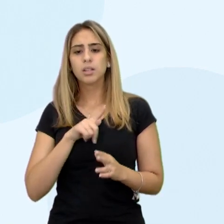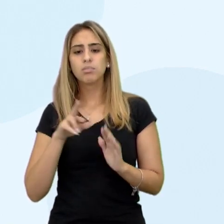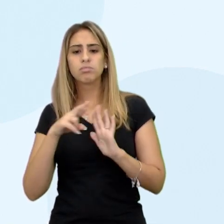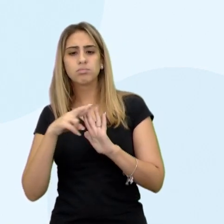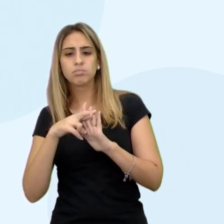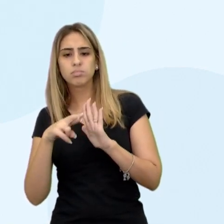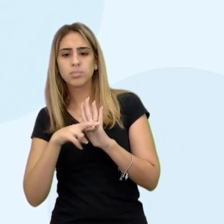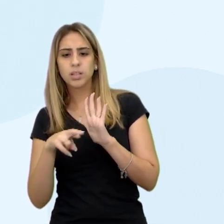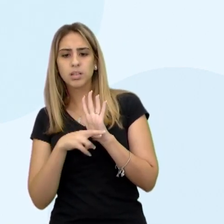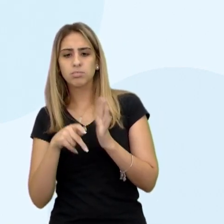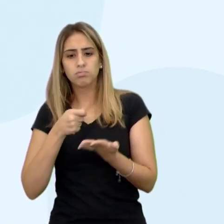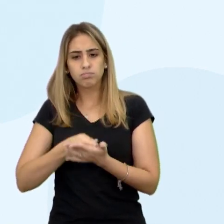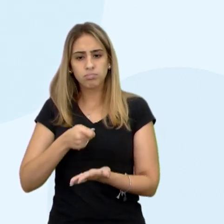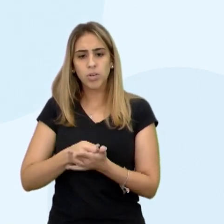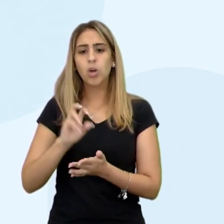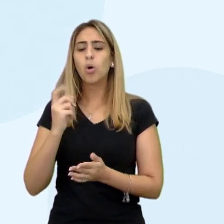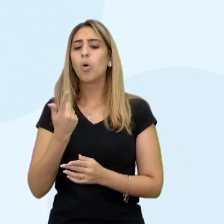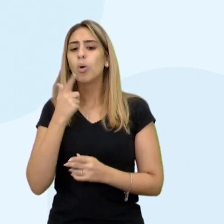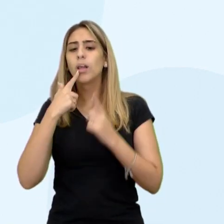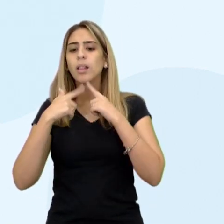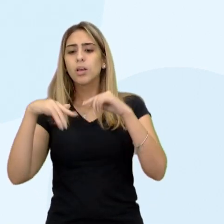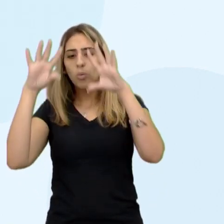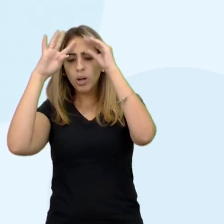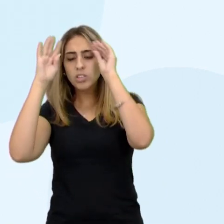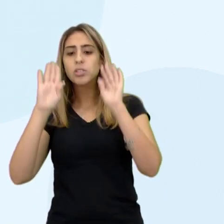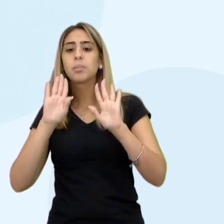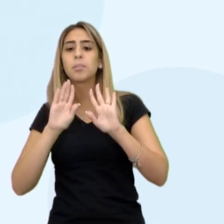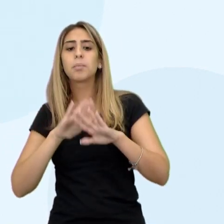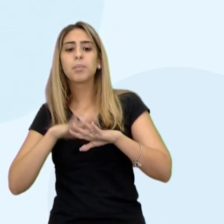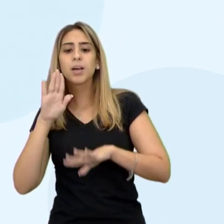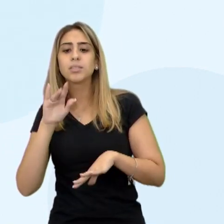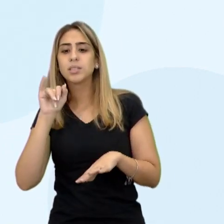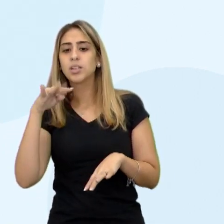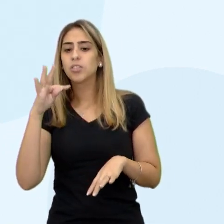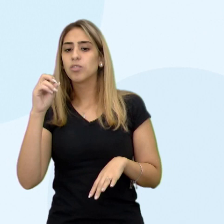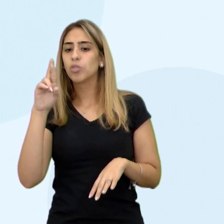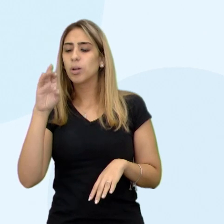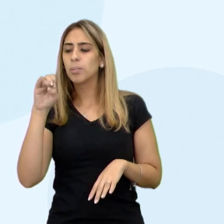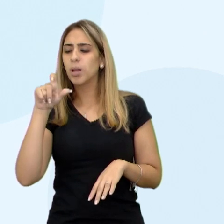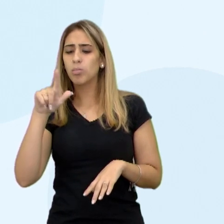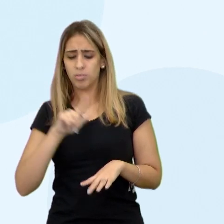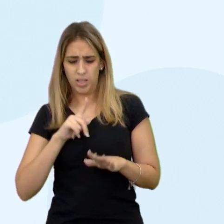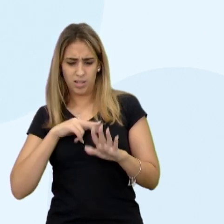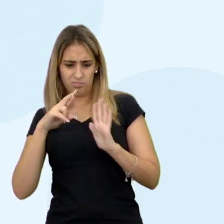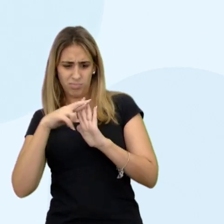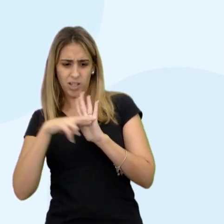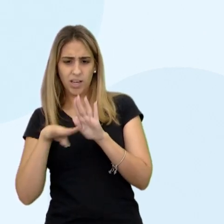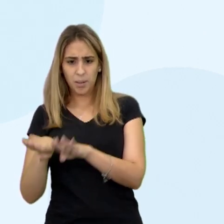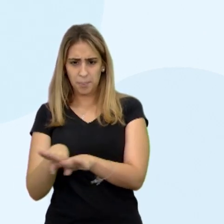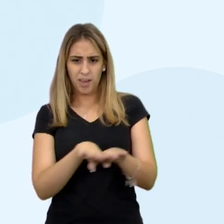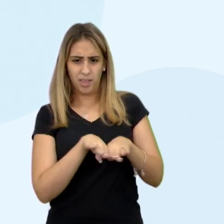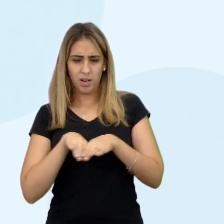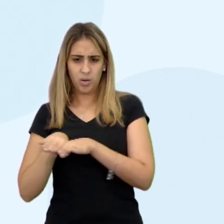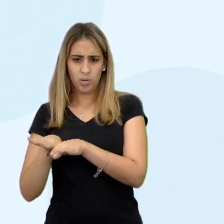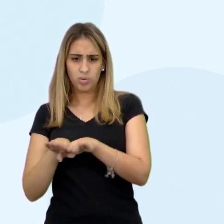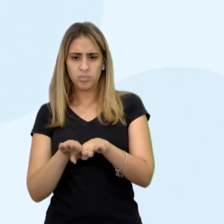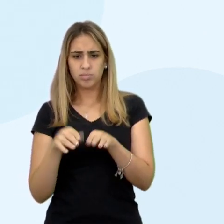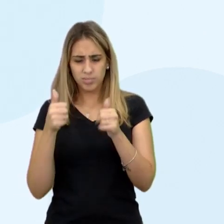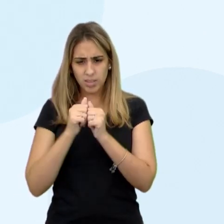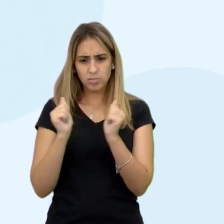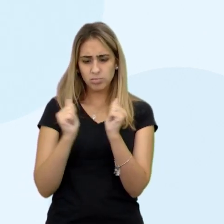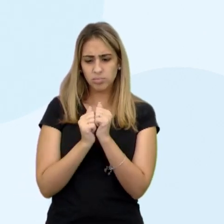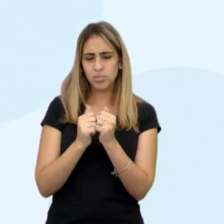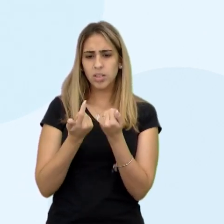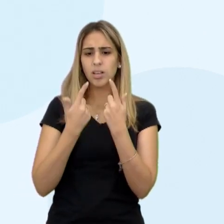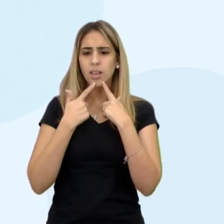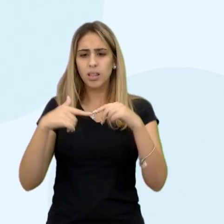é uma linguagem mais informal? Então, existe uma regra padrão aí nessas obras? Está realmente associada à